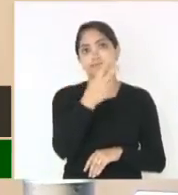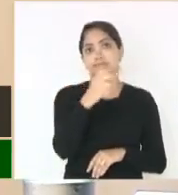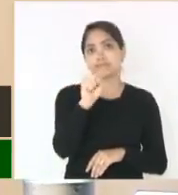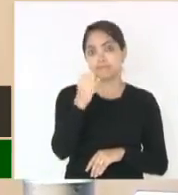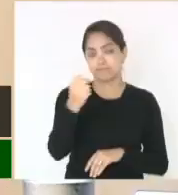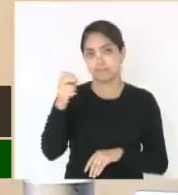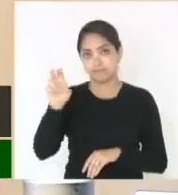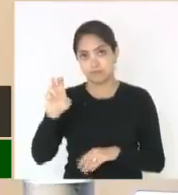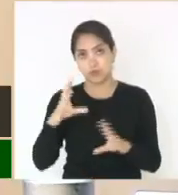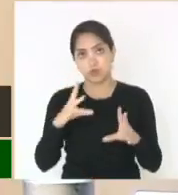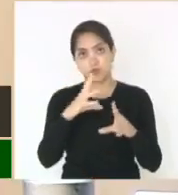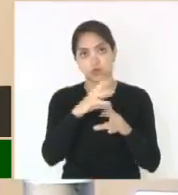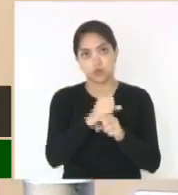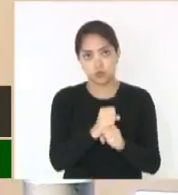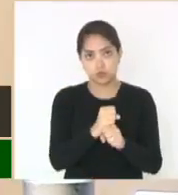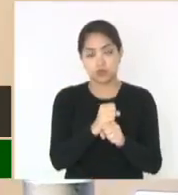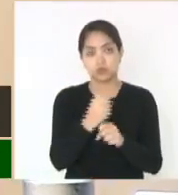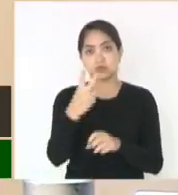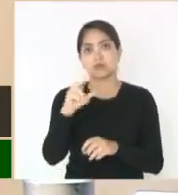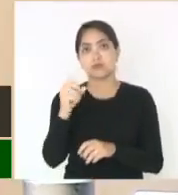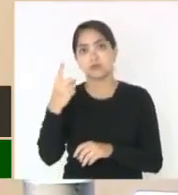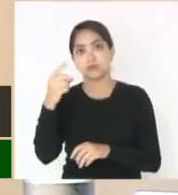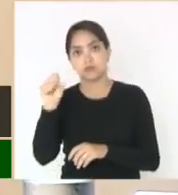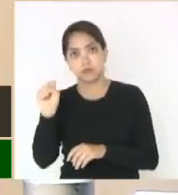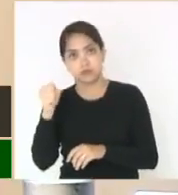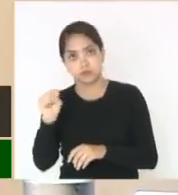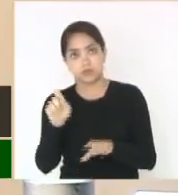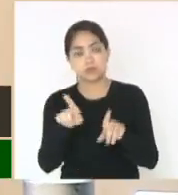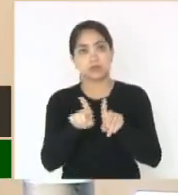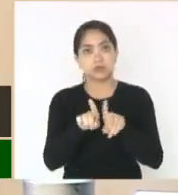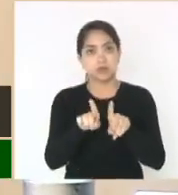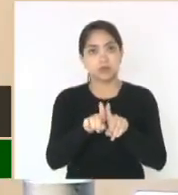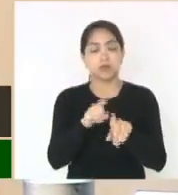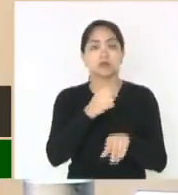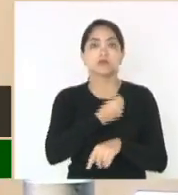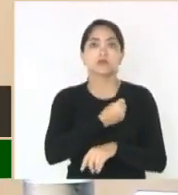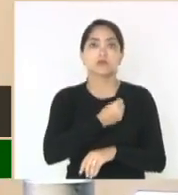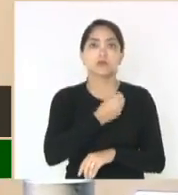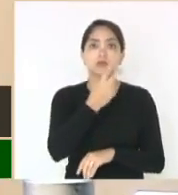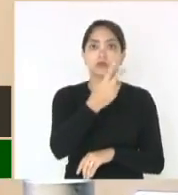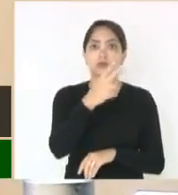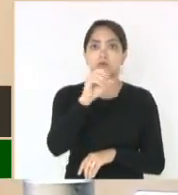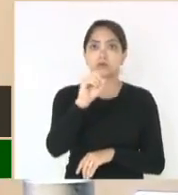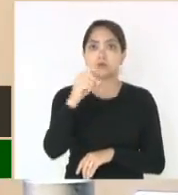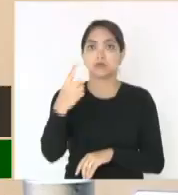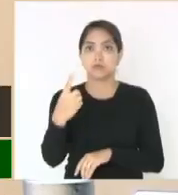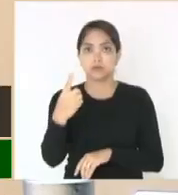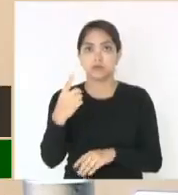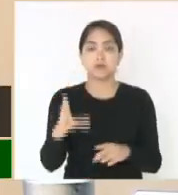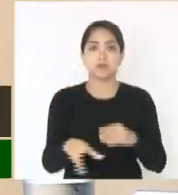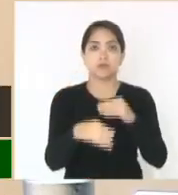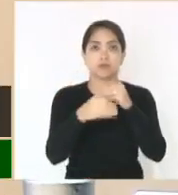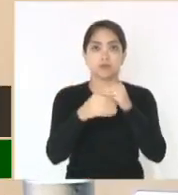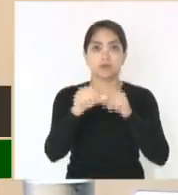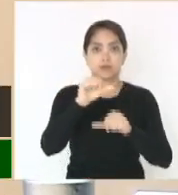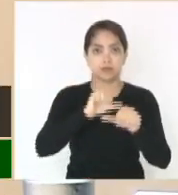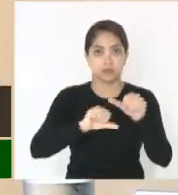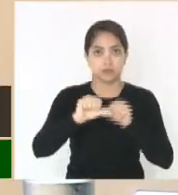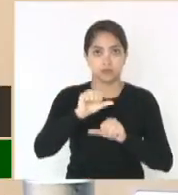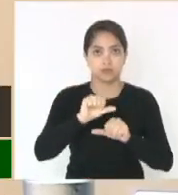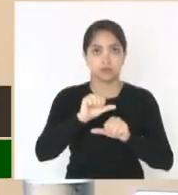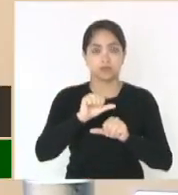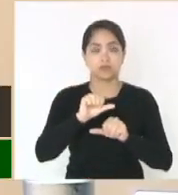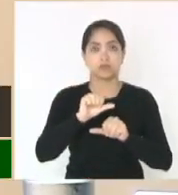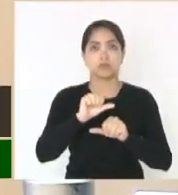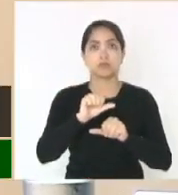285, todos de 2018, bem como os de números 201/2018, com emenda modificativa, e